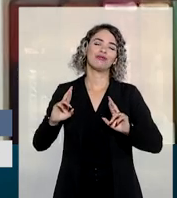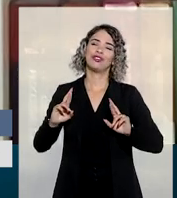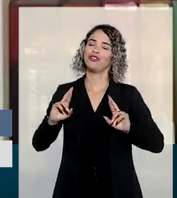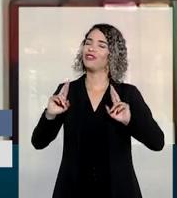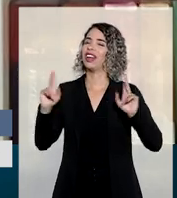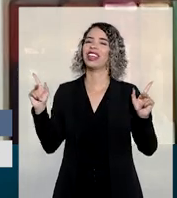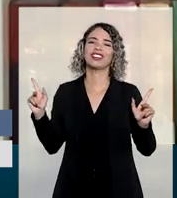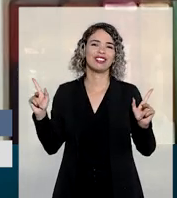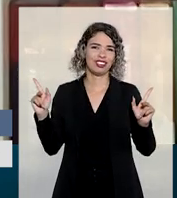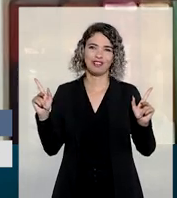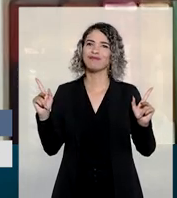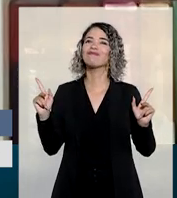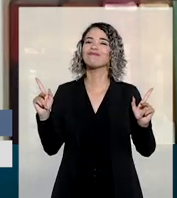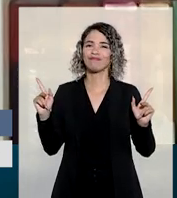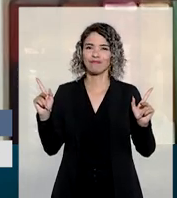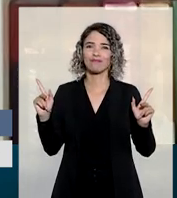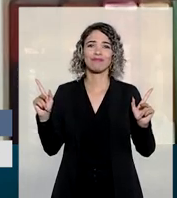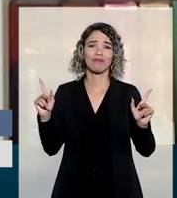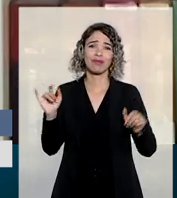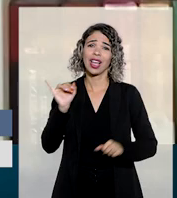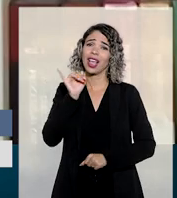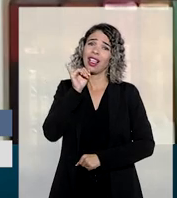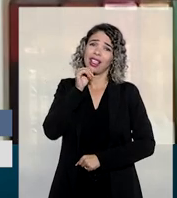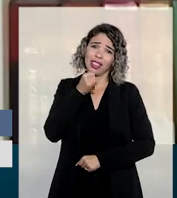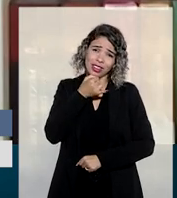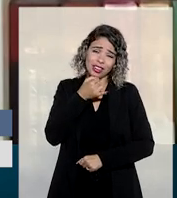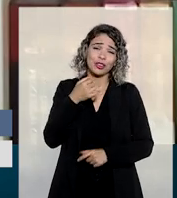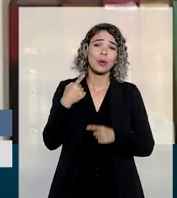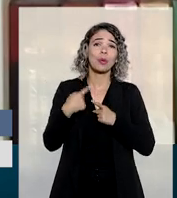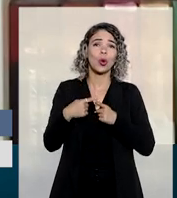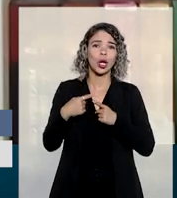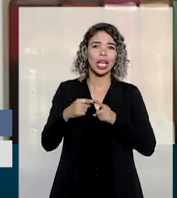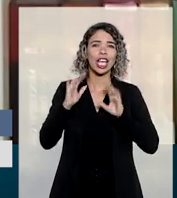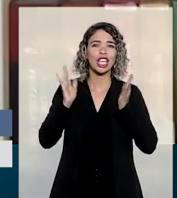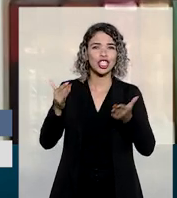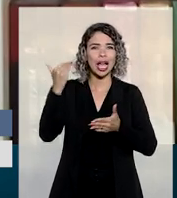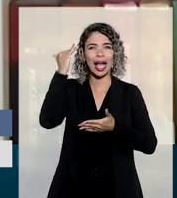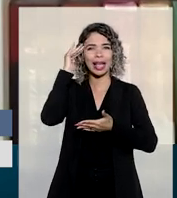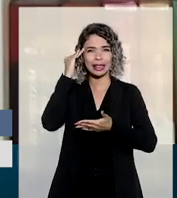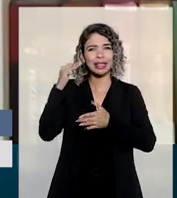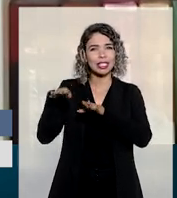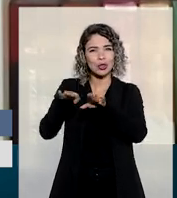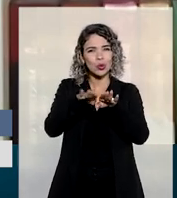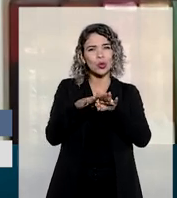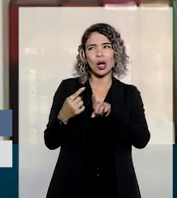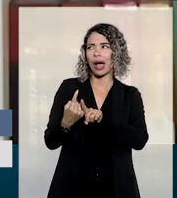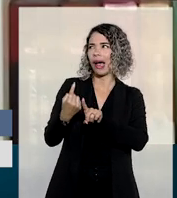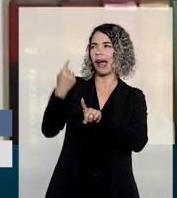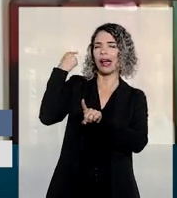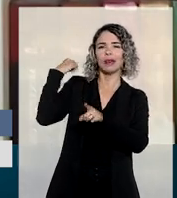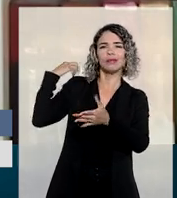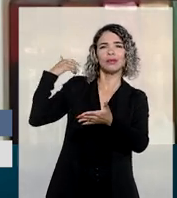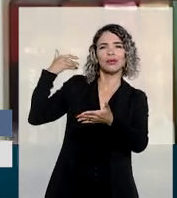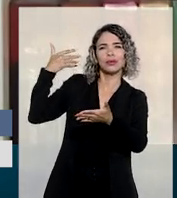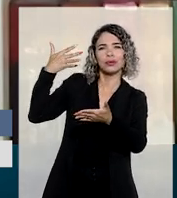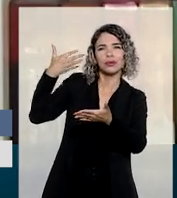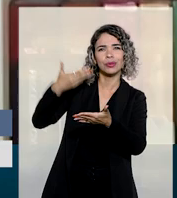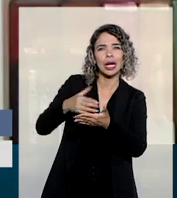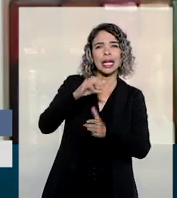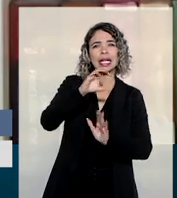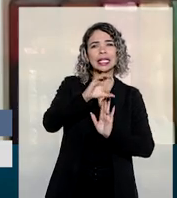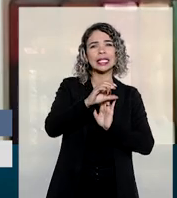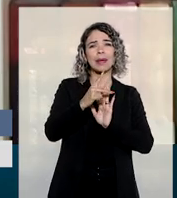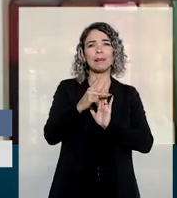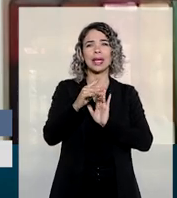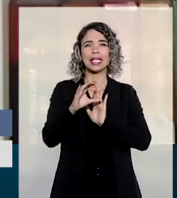STJ, infelizmente não é o entendimento do STJ, porque esse entendimento ele já vinha se consolidando desde a